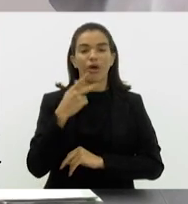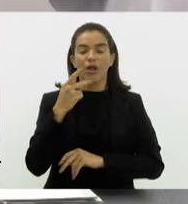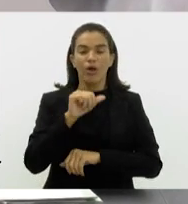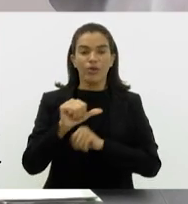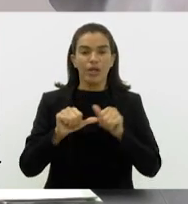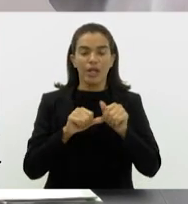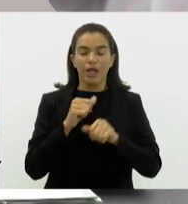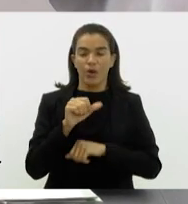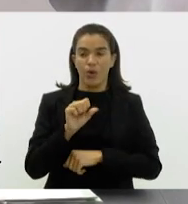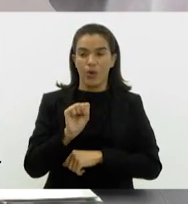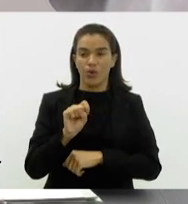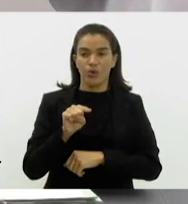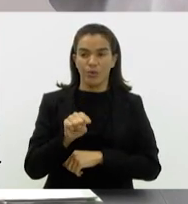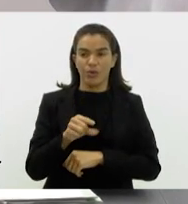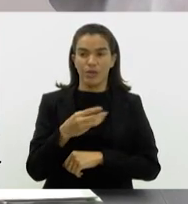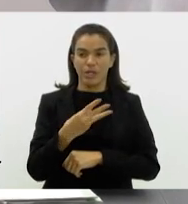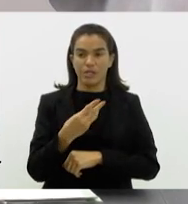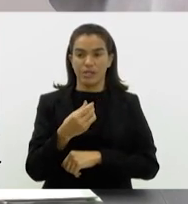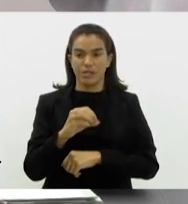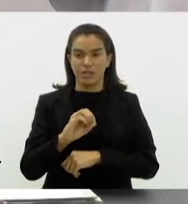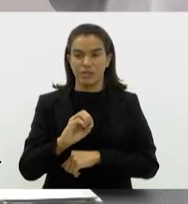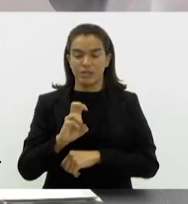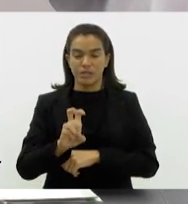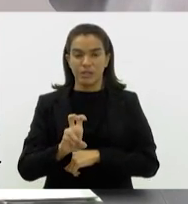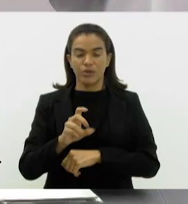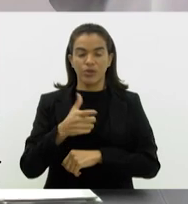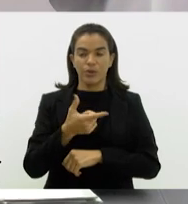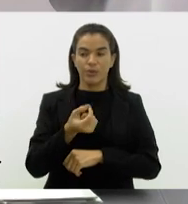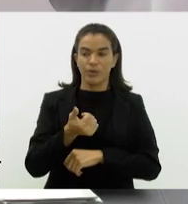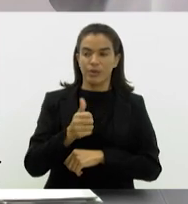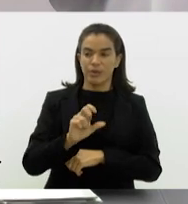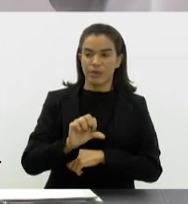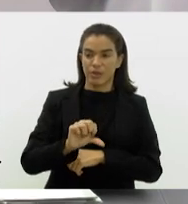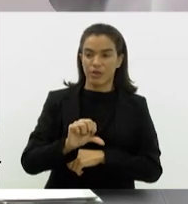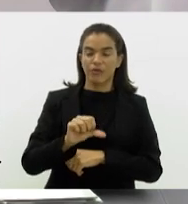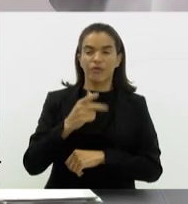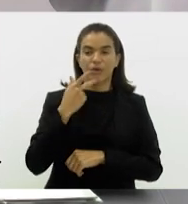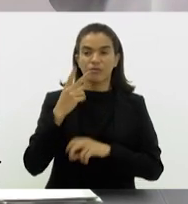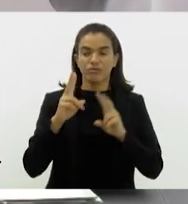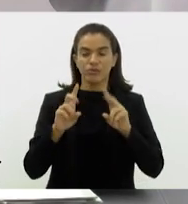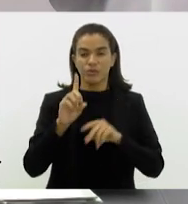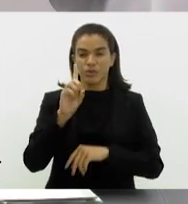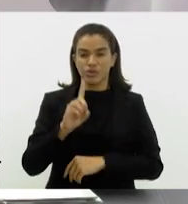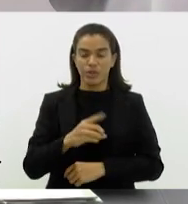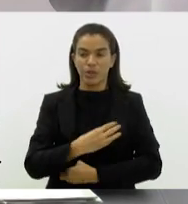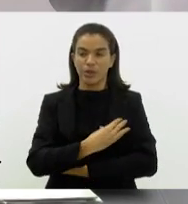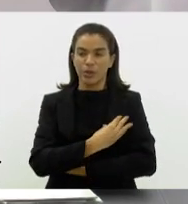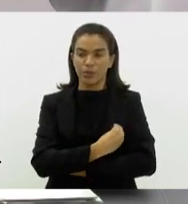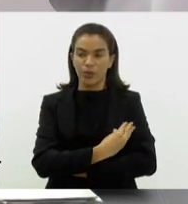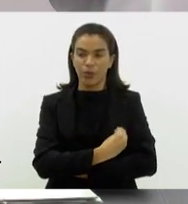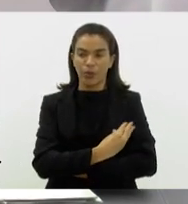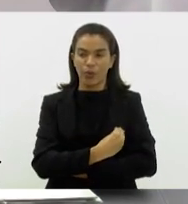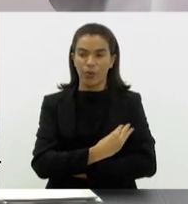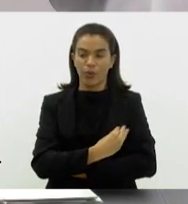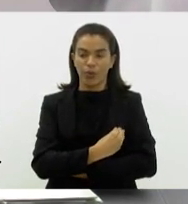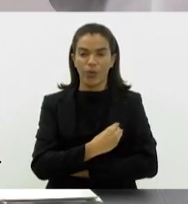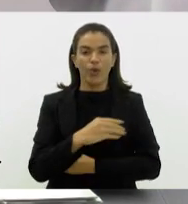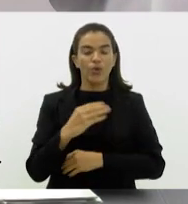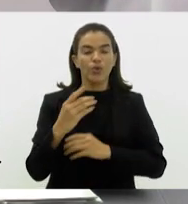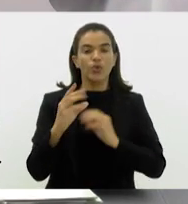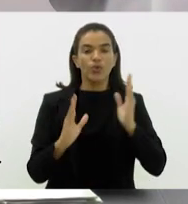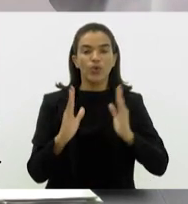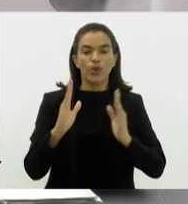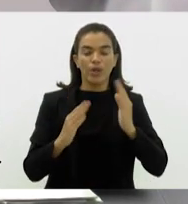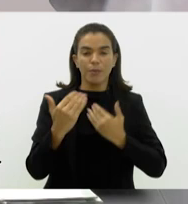estadual 8.355, de 1º de abril de 19. Que dispõe sobre o direito de amamentar durante a realização de concursos